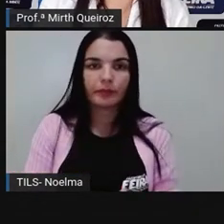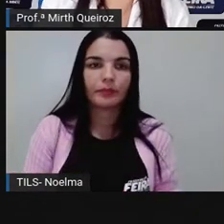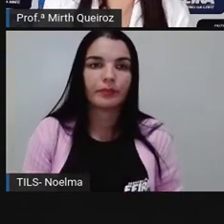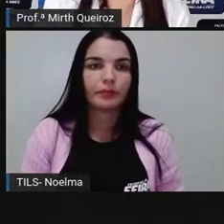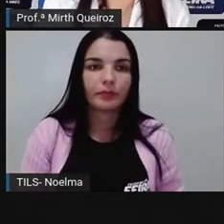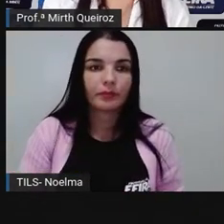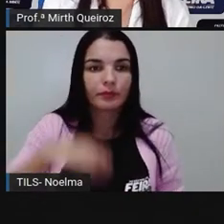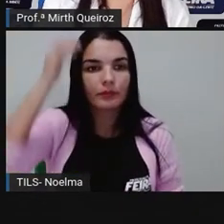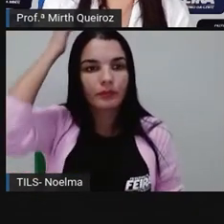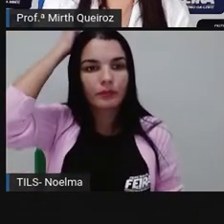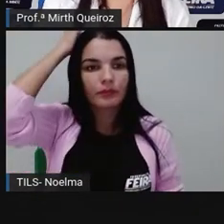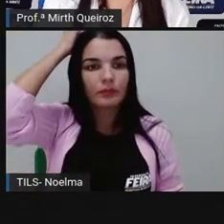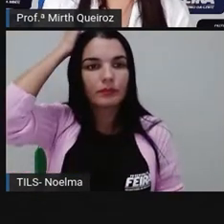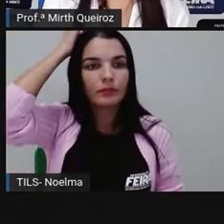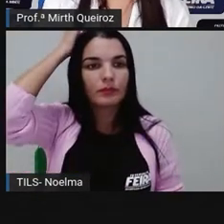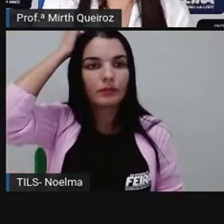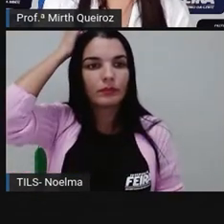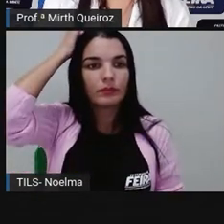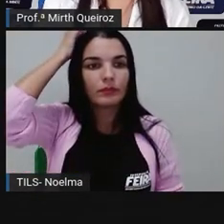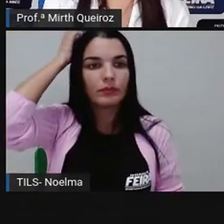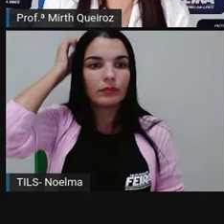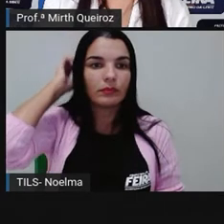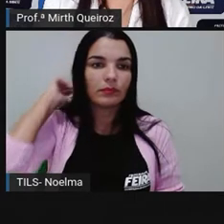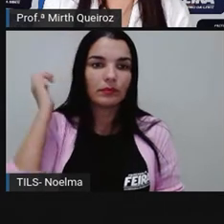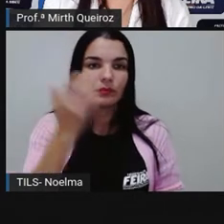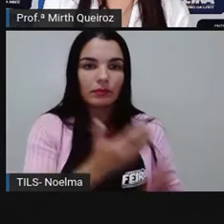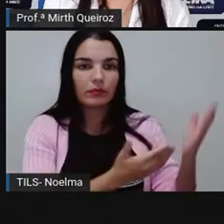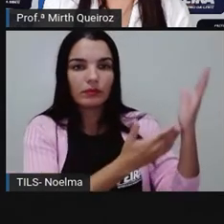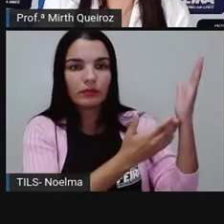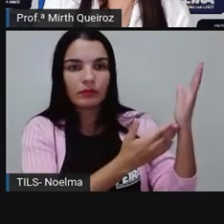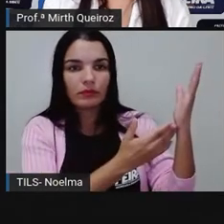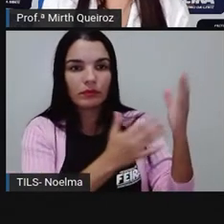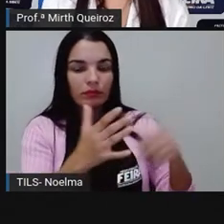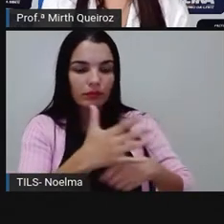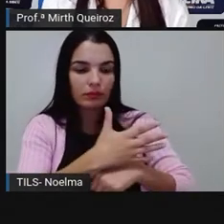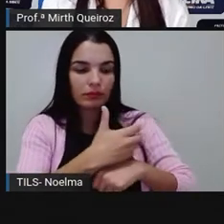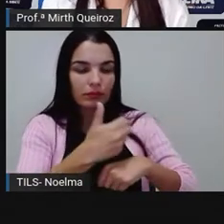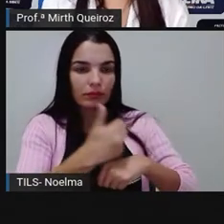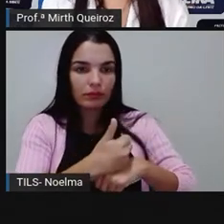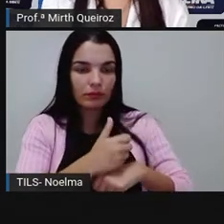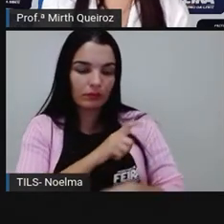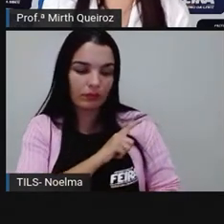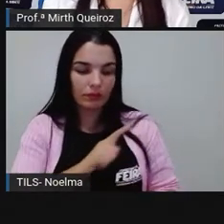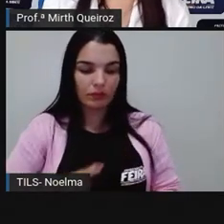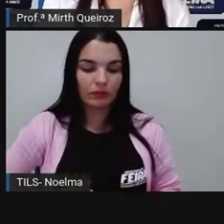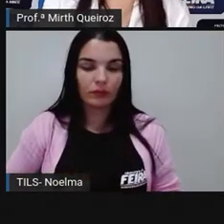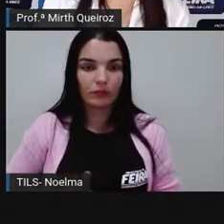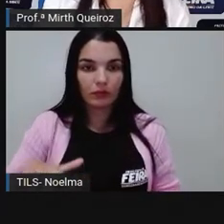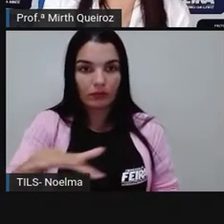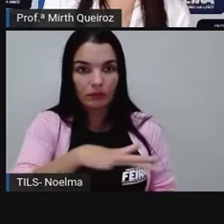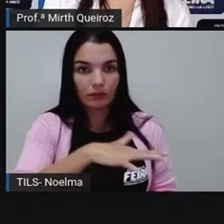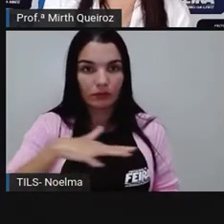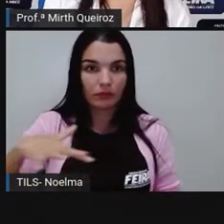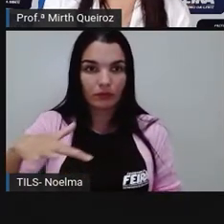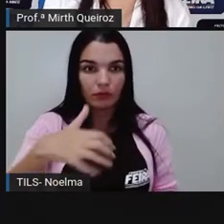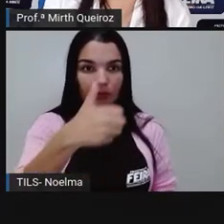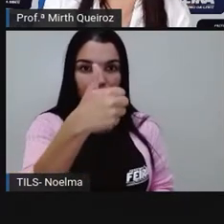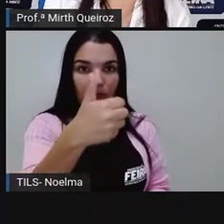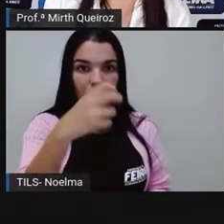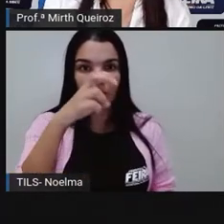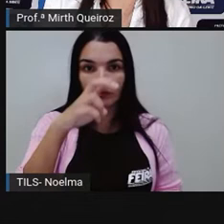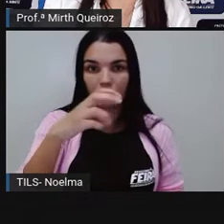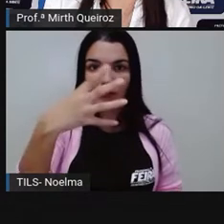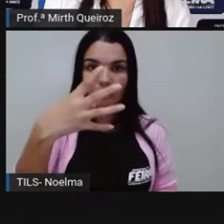aqui nós temos o governo geral, que foi implantado em 1548. Qual o objetivo? Complementar o sistema de capitanias.